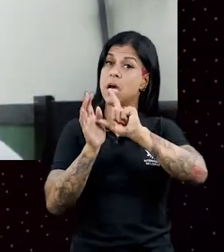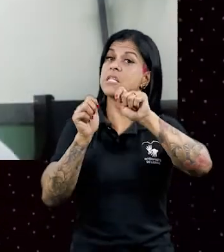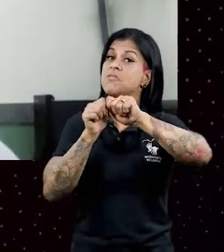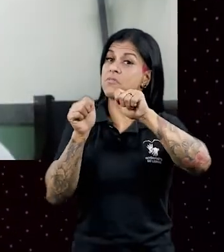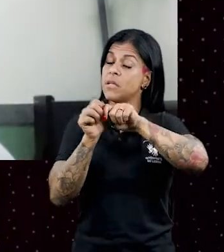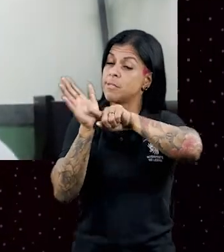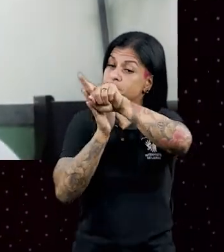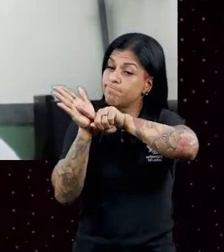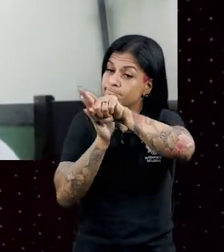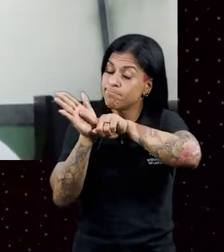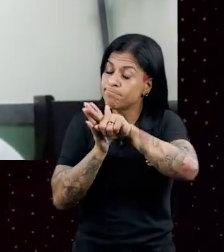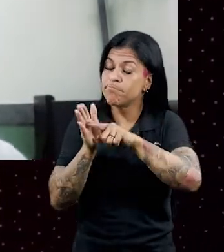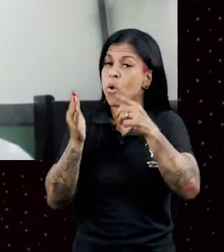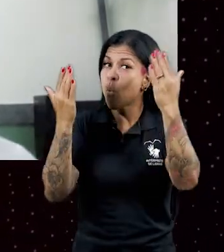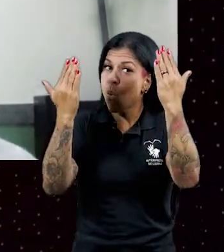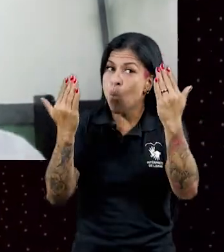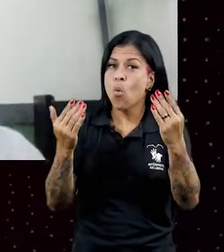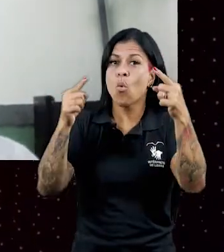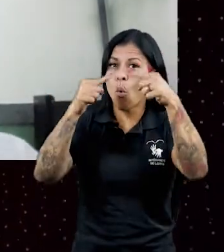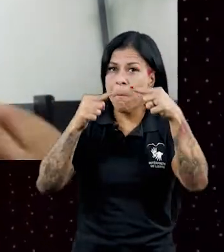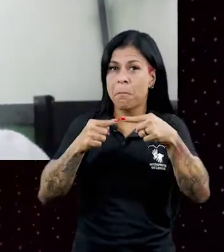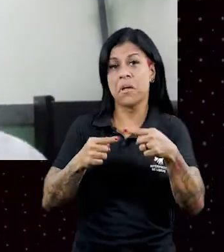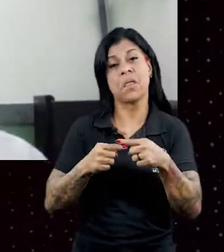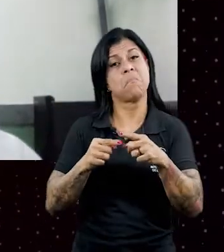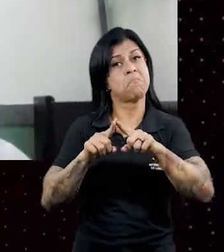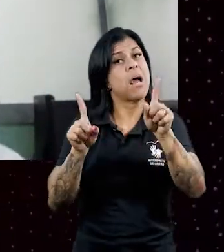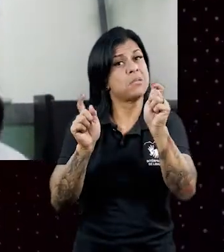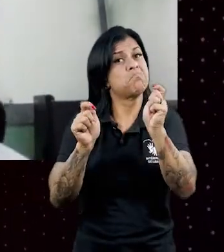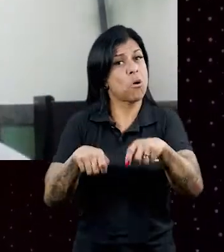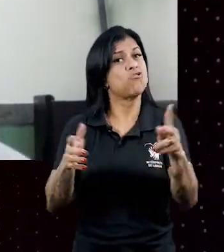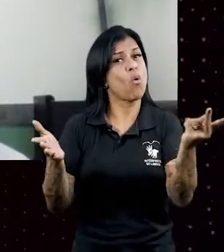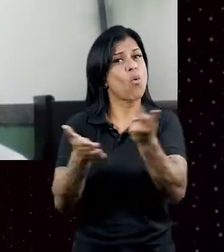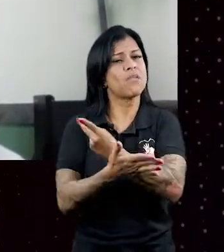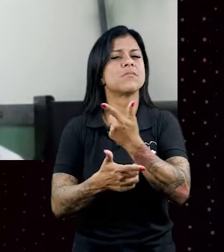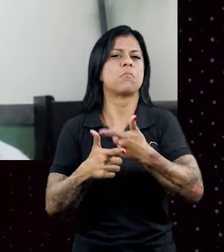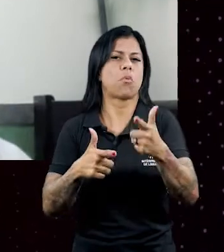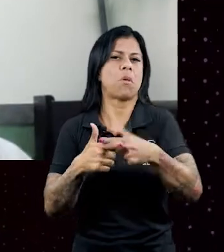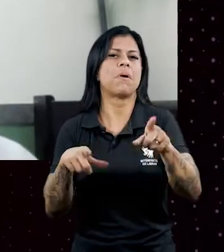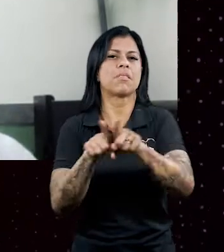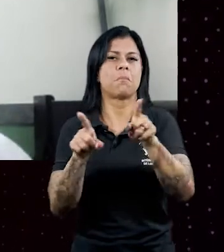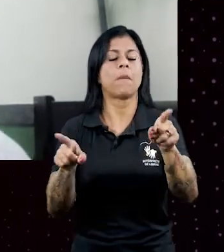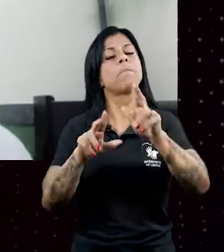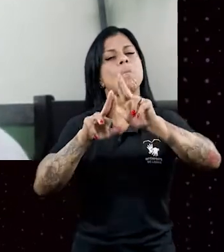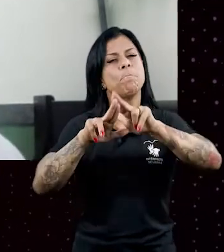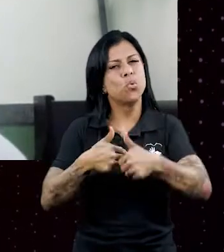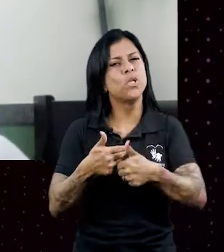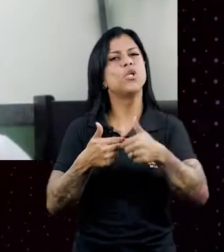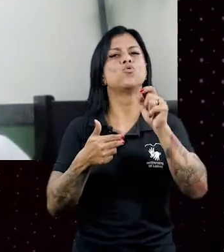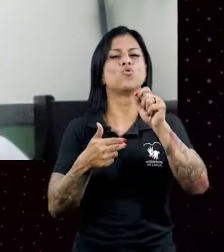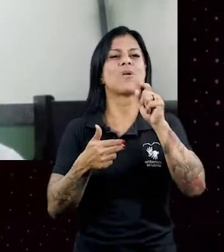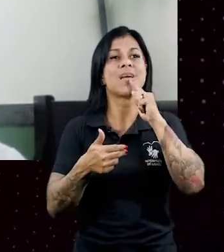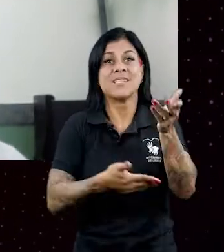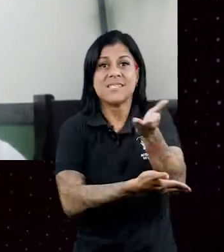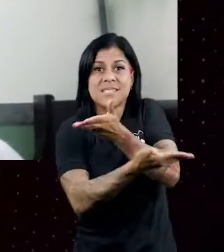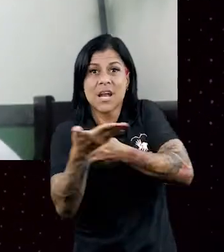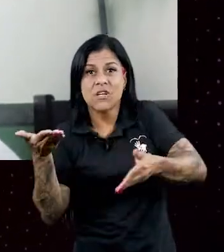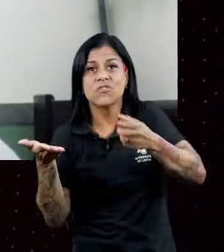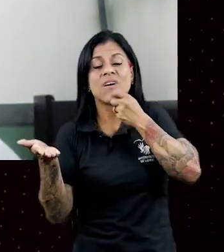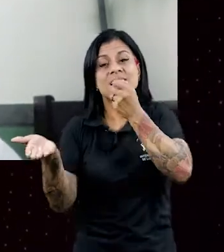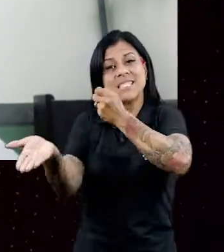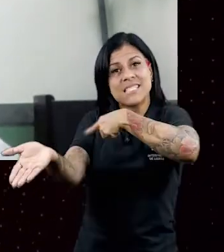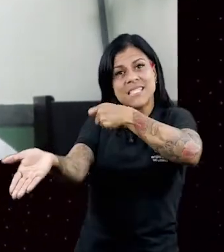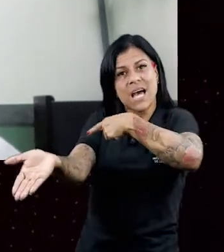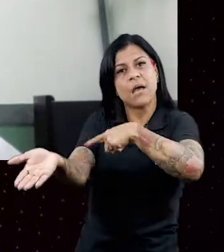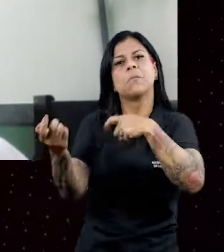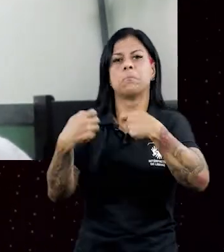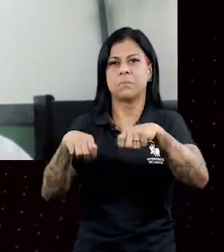fazer o teste, né, de compatibilidade, mesmo assim as reações podem acontecer. Por isso que a transfusão é um procedimento que deve ser